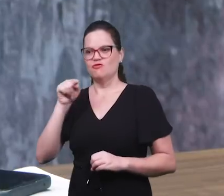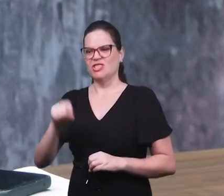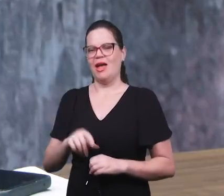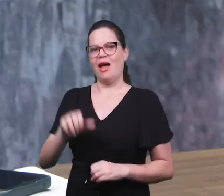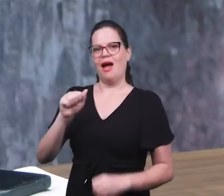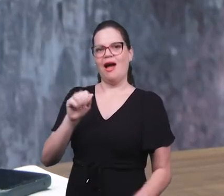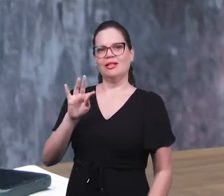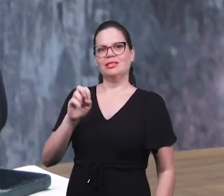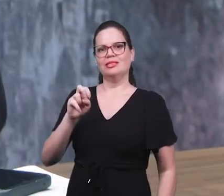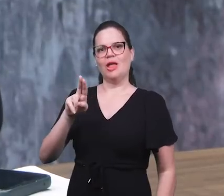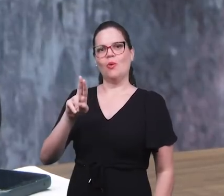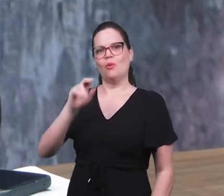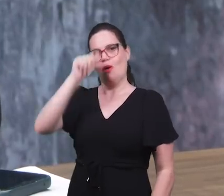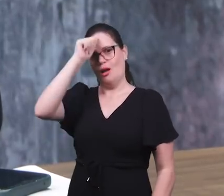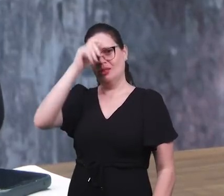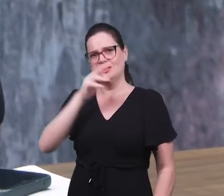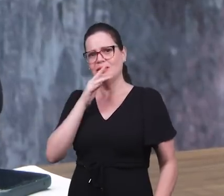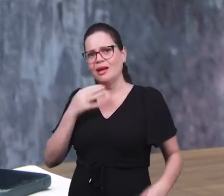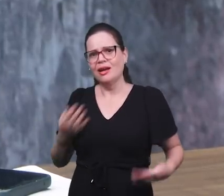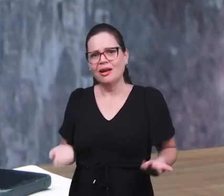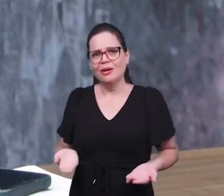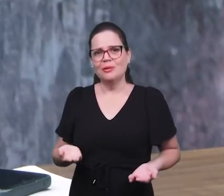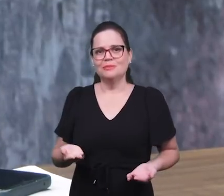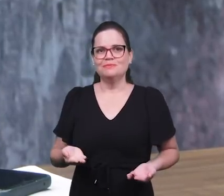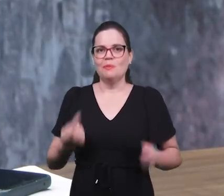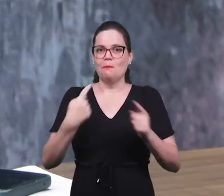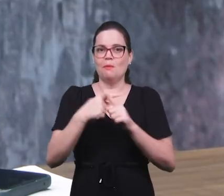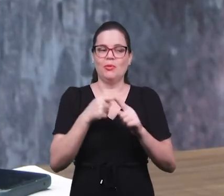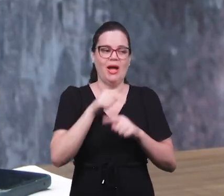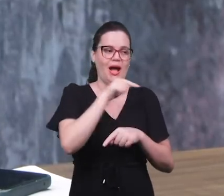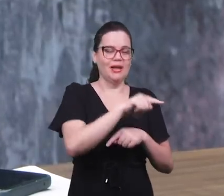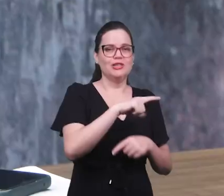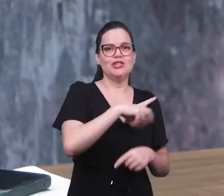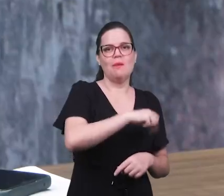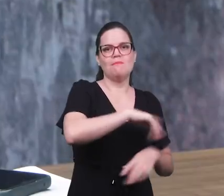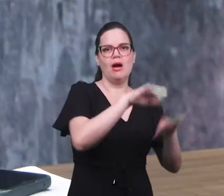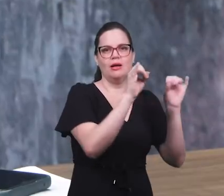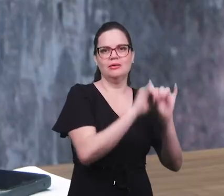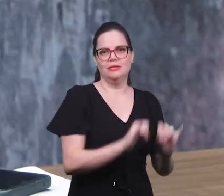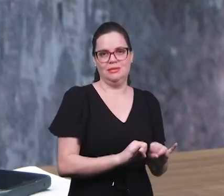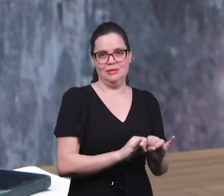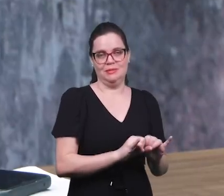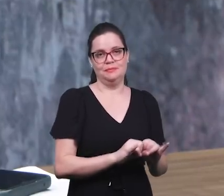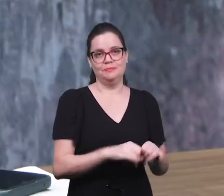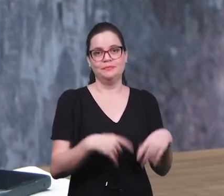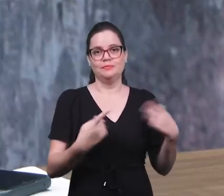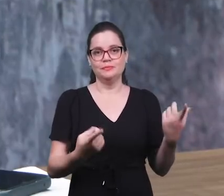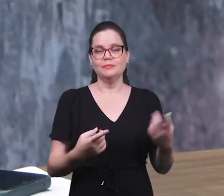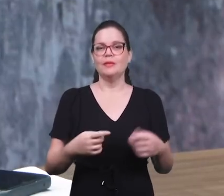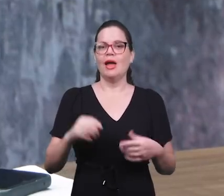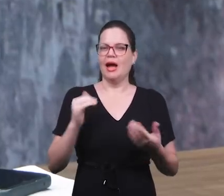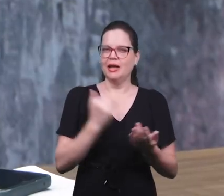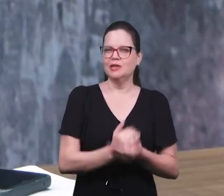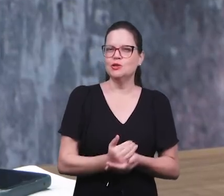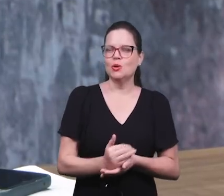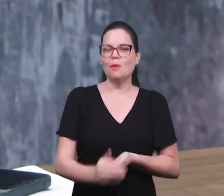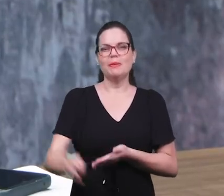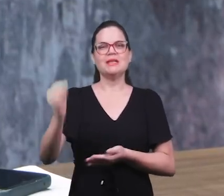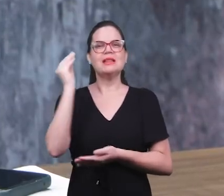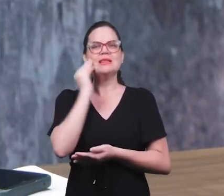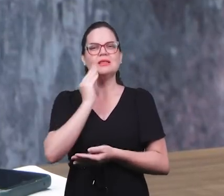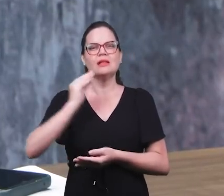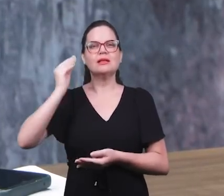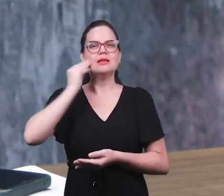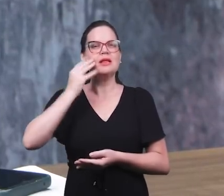que era respeitada pelas autoridades era a linguagem filosófica, os apologistas vão defender com